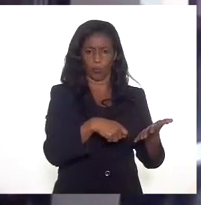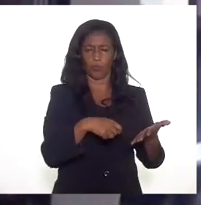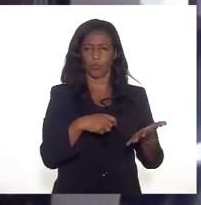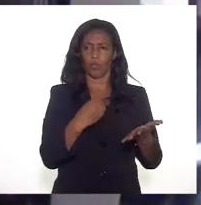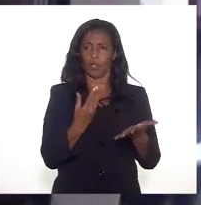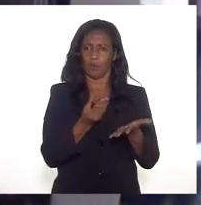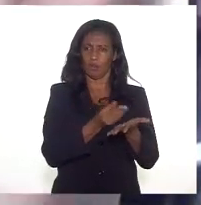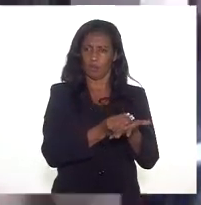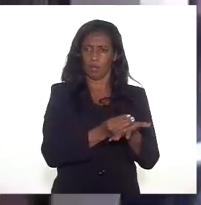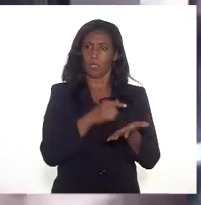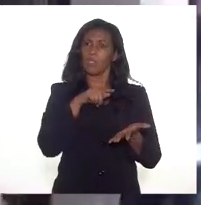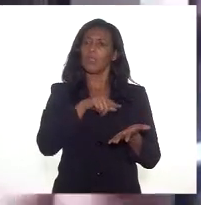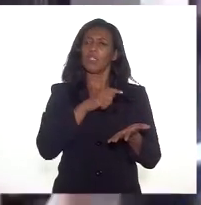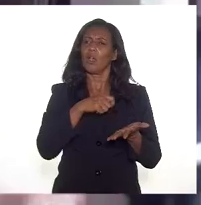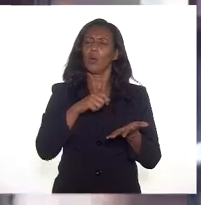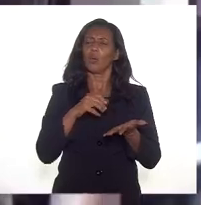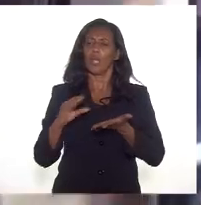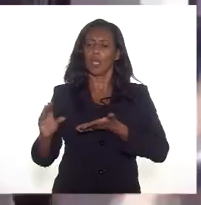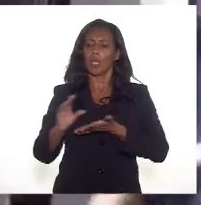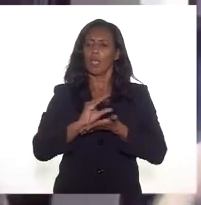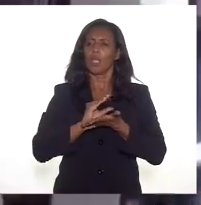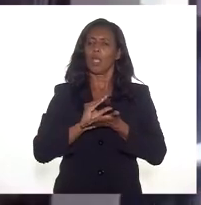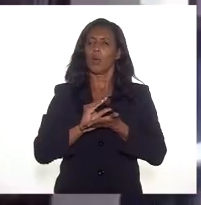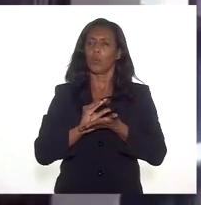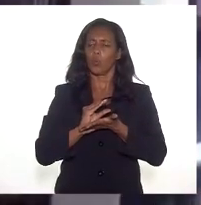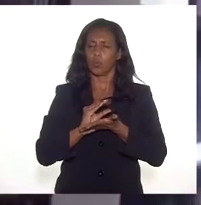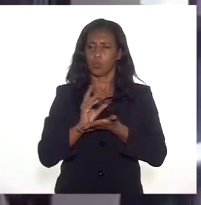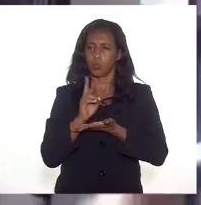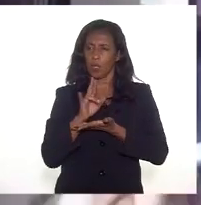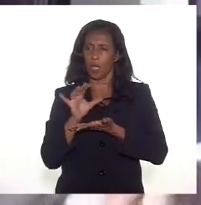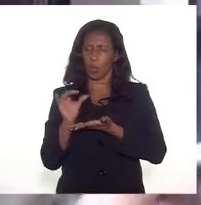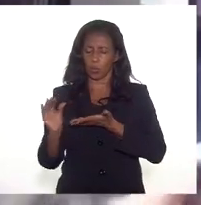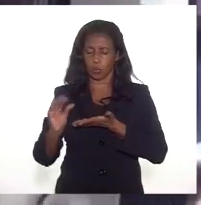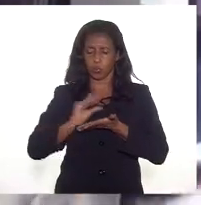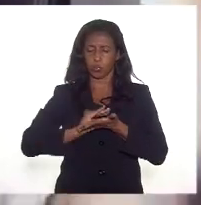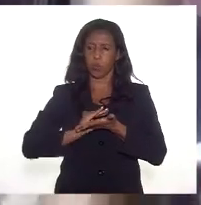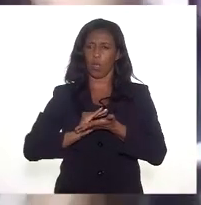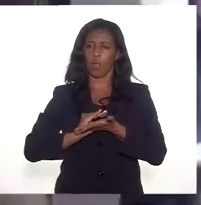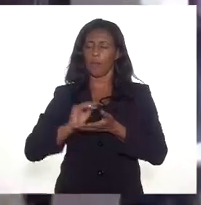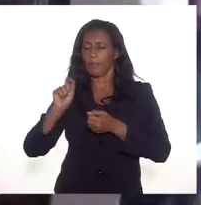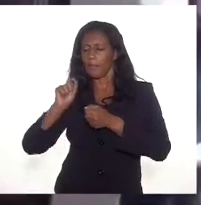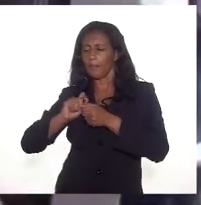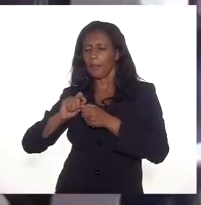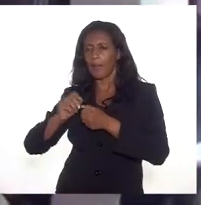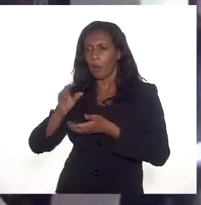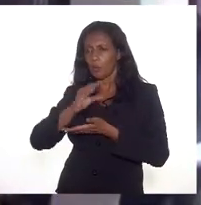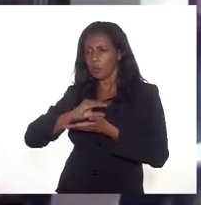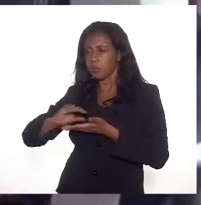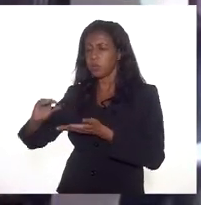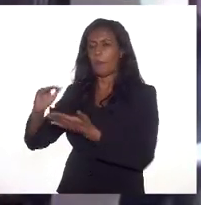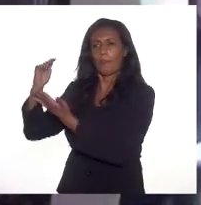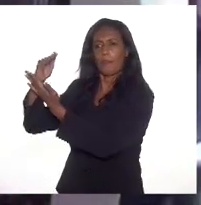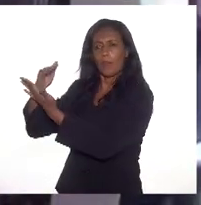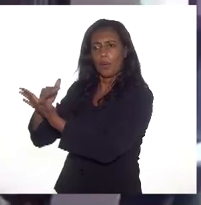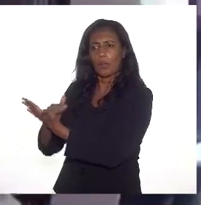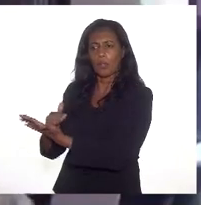destinadas, que significa recursos aportados para realização de